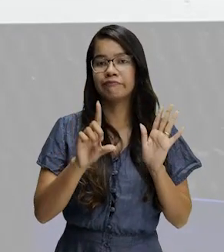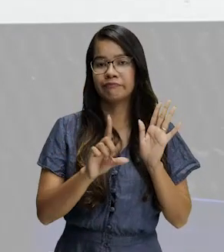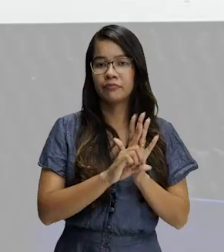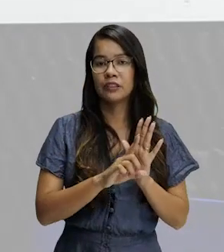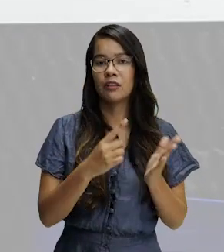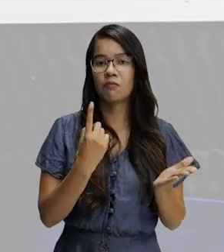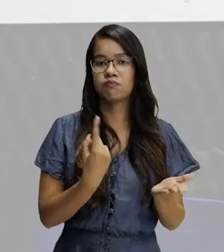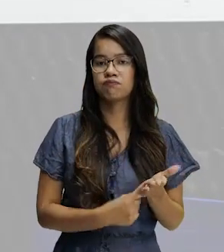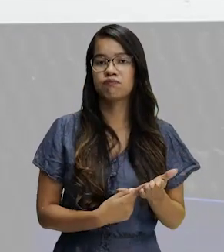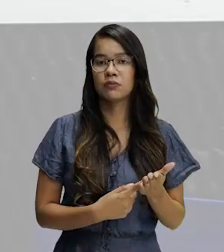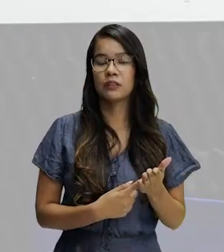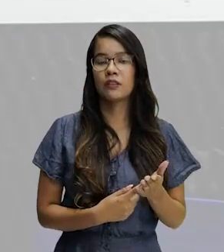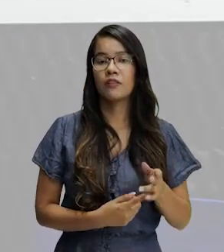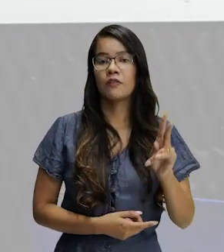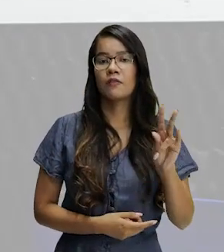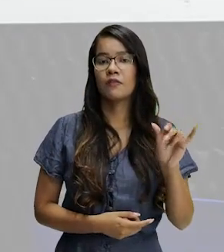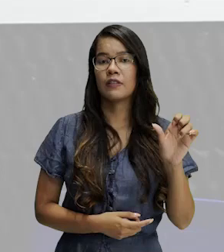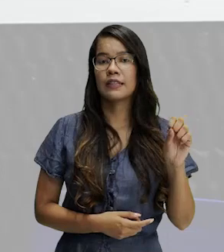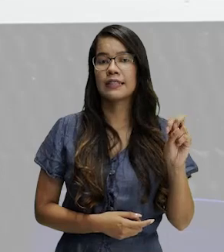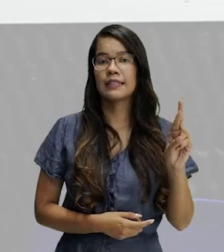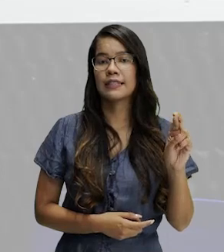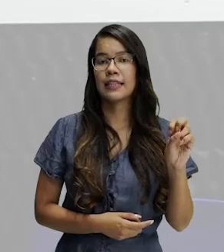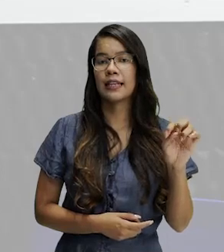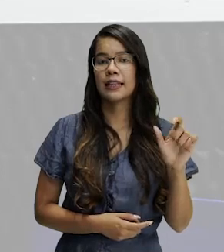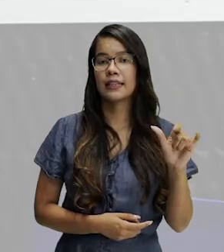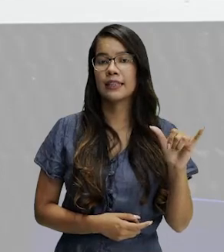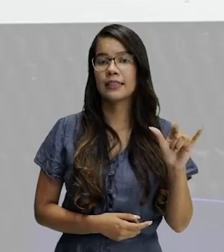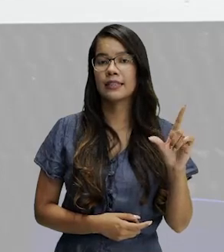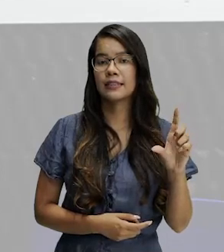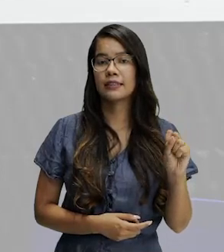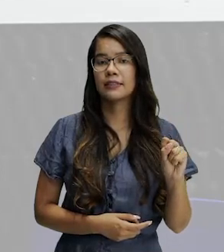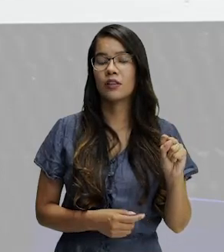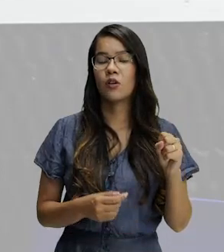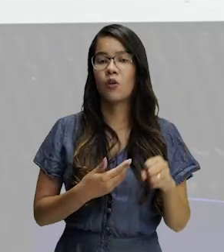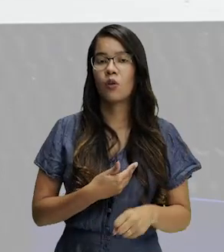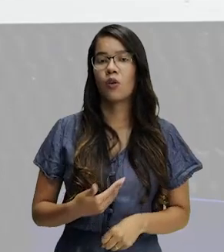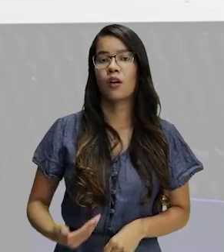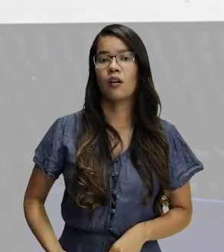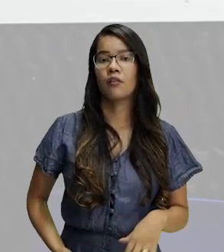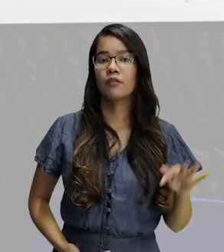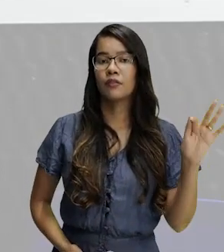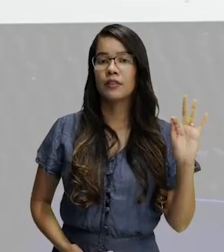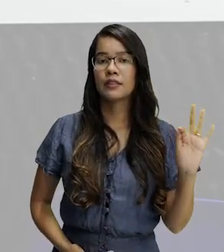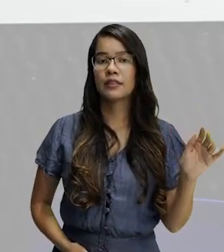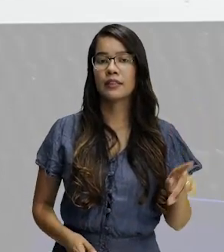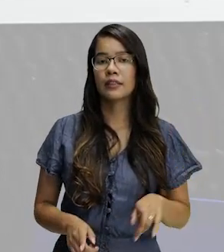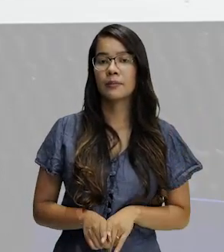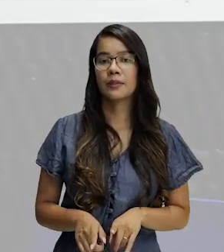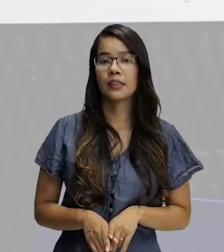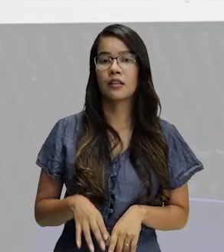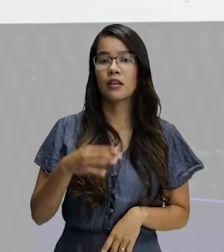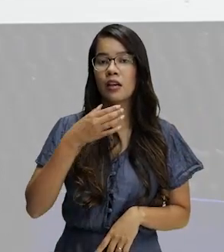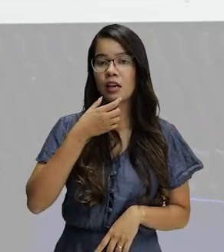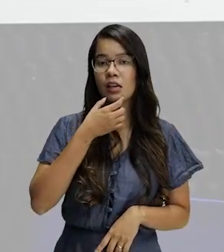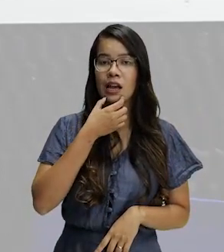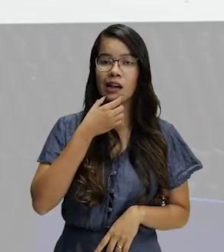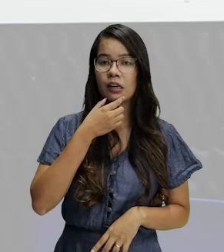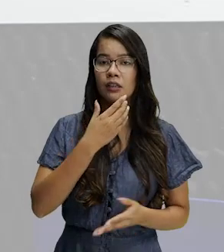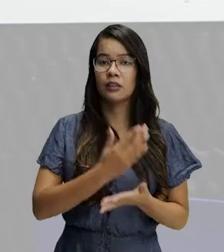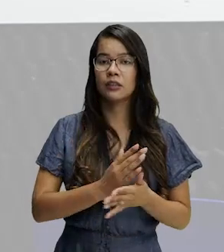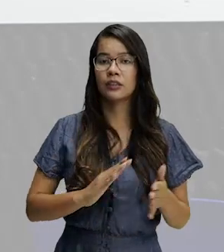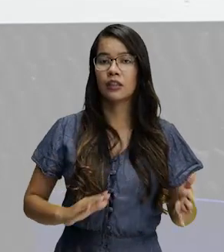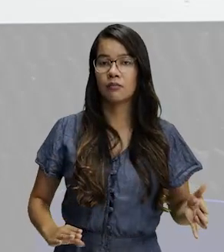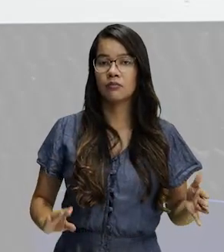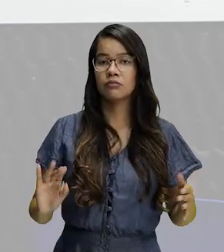Essa política de apaziguamento que provavelmente o governo francês e inglês acabou